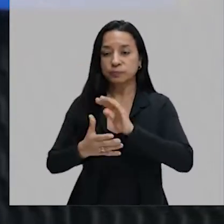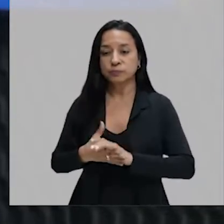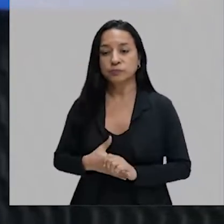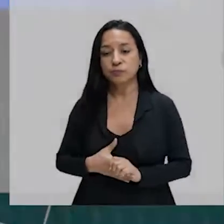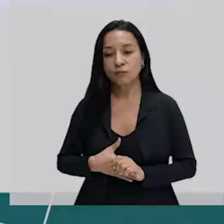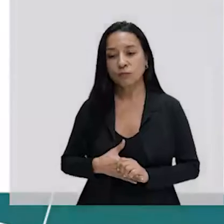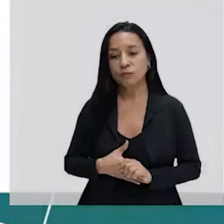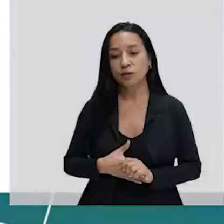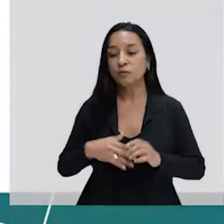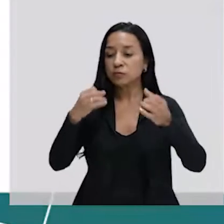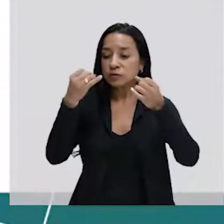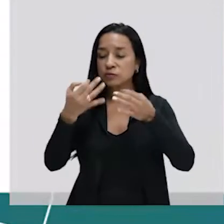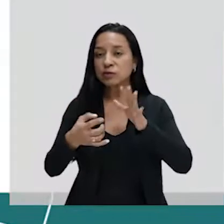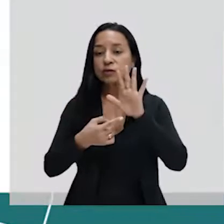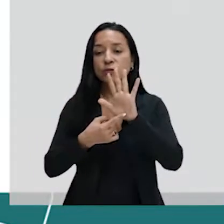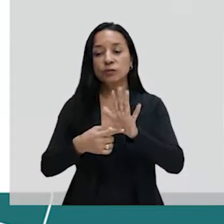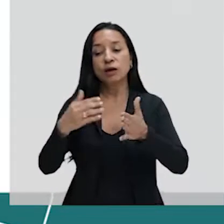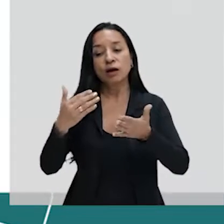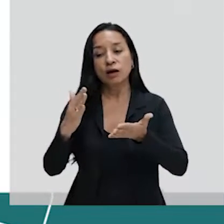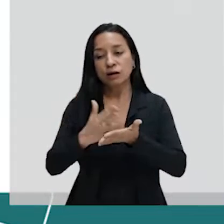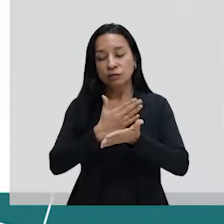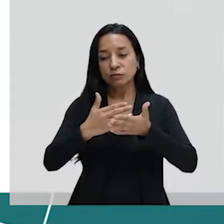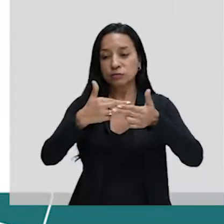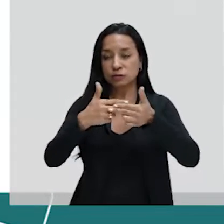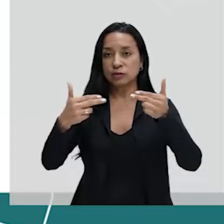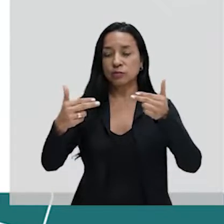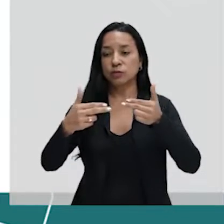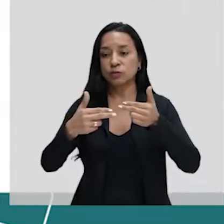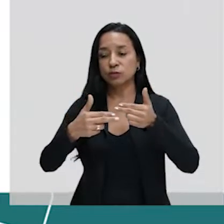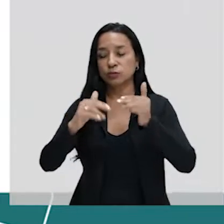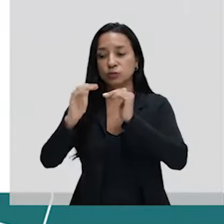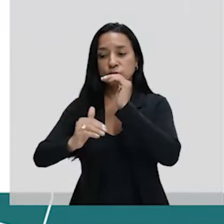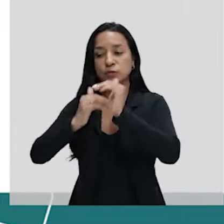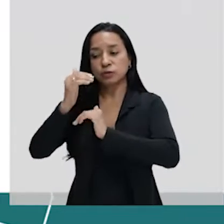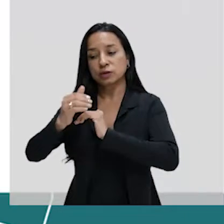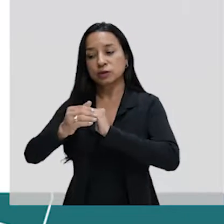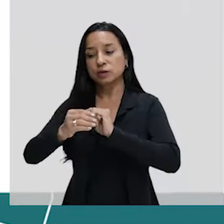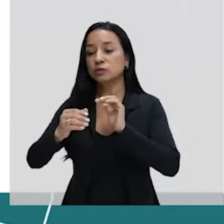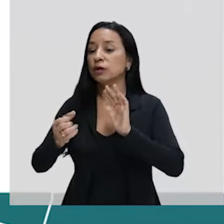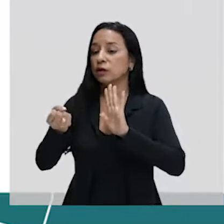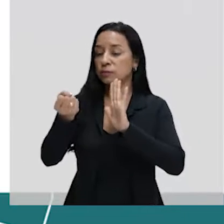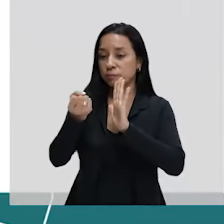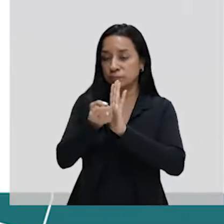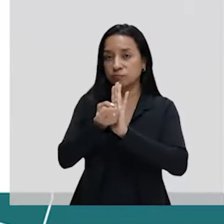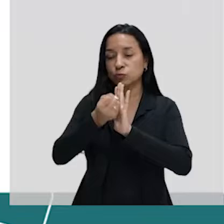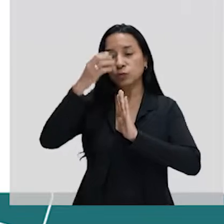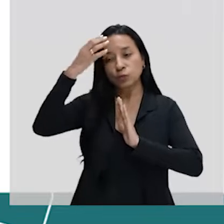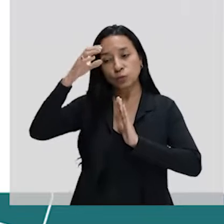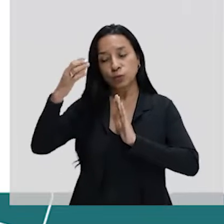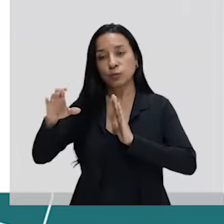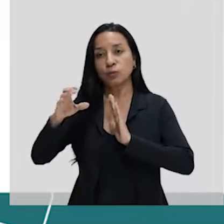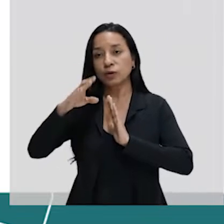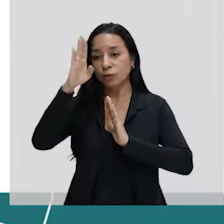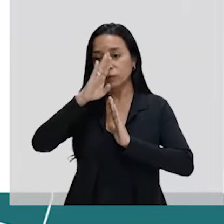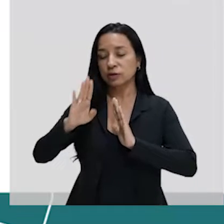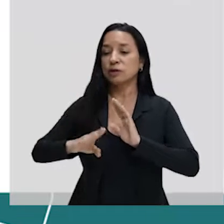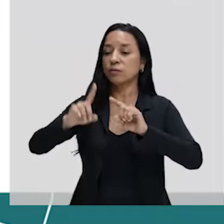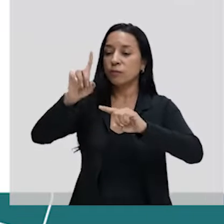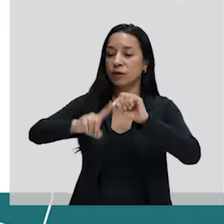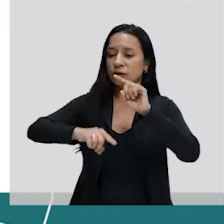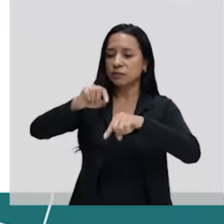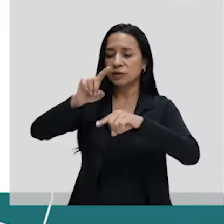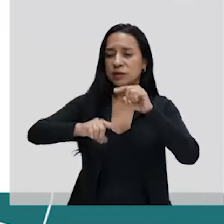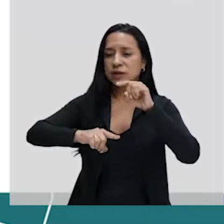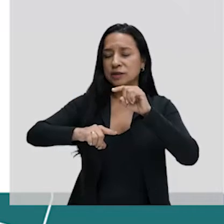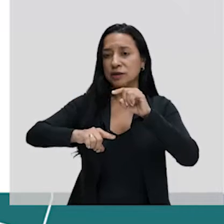mostrando alguns elementos desse processo de patrimônio cultural brasileiro, tanto o processo de patrimônio material, físico, um prédio,